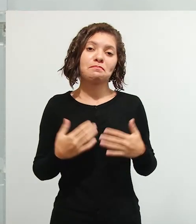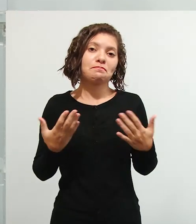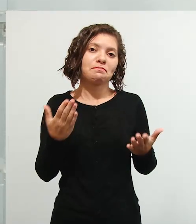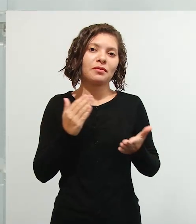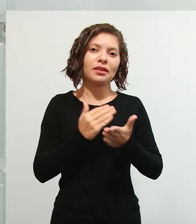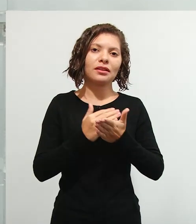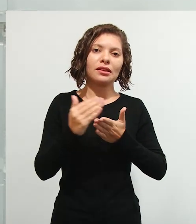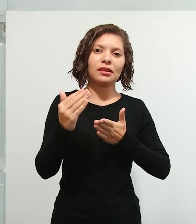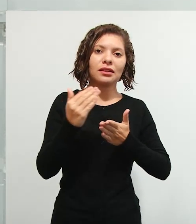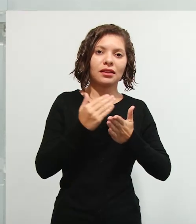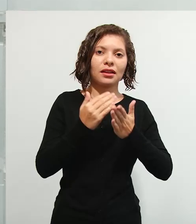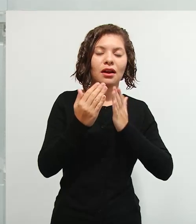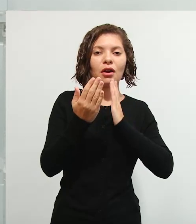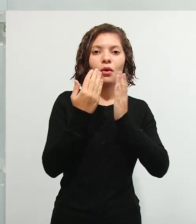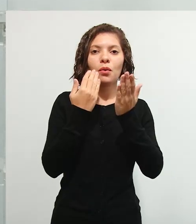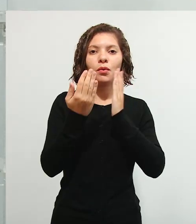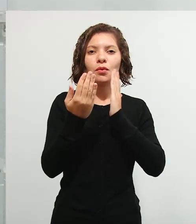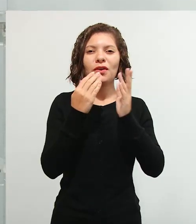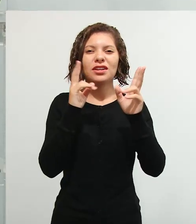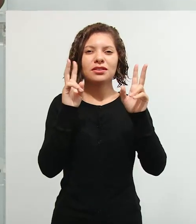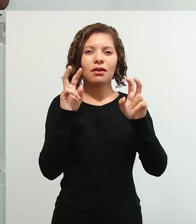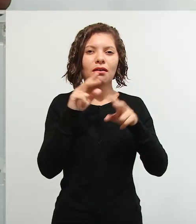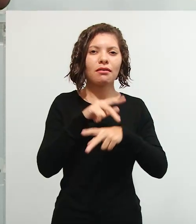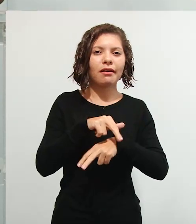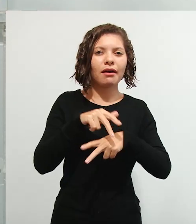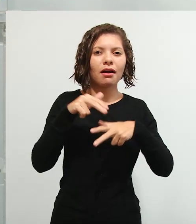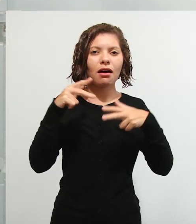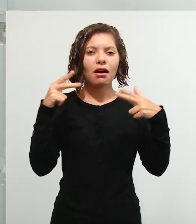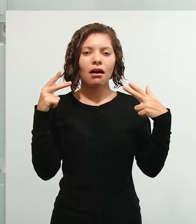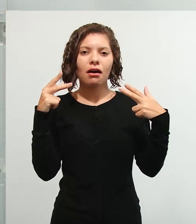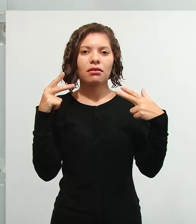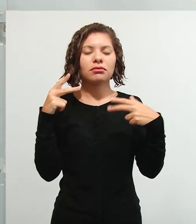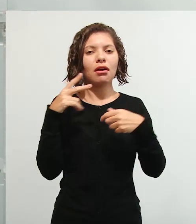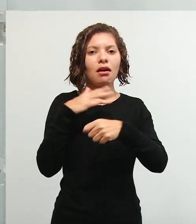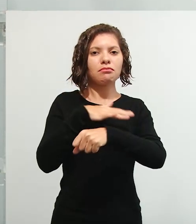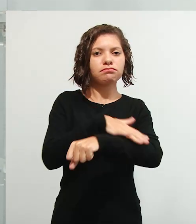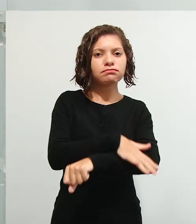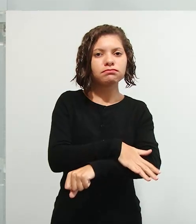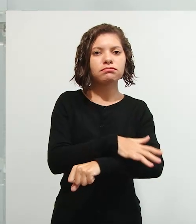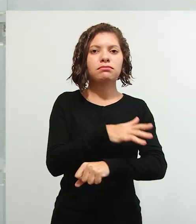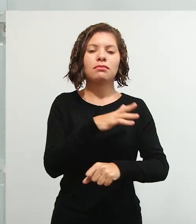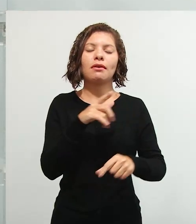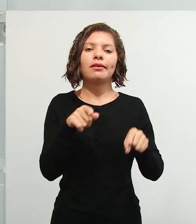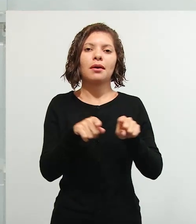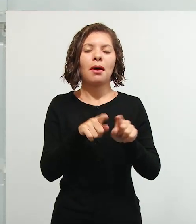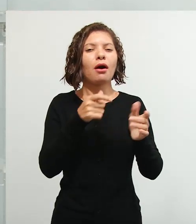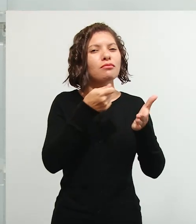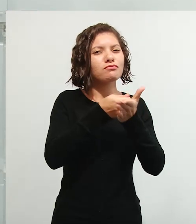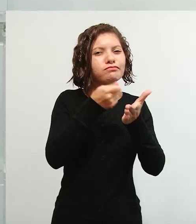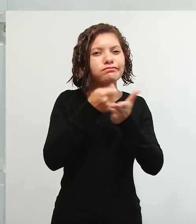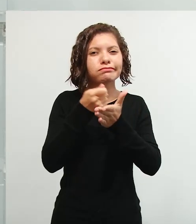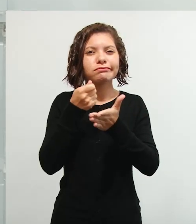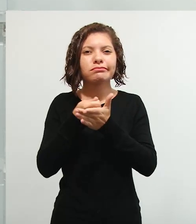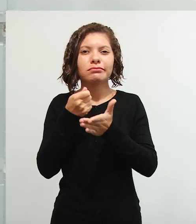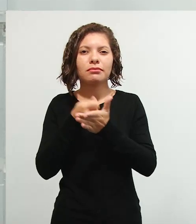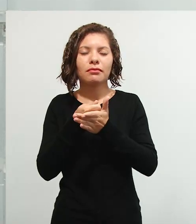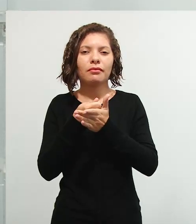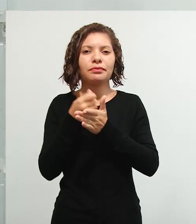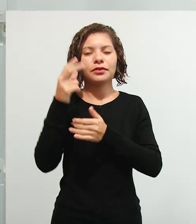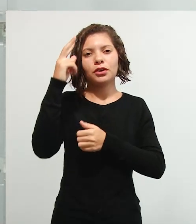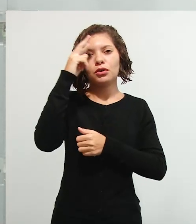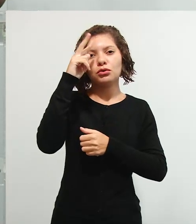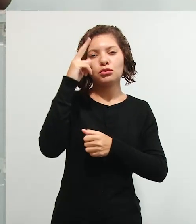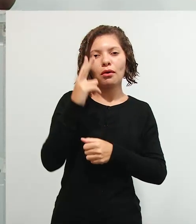Para a gente começar essa conversa, que é sobre raça, sobre racismo, sobre a obrigatoriedade do ensino de história e